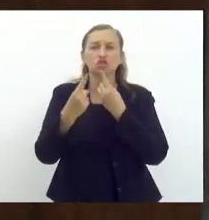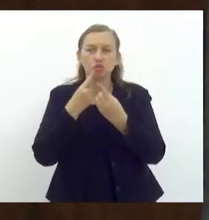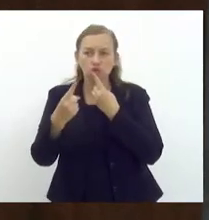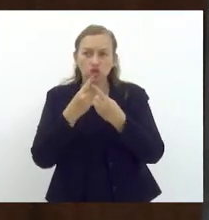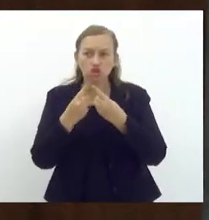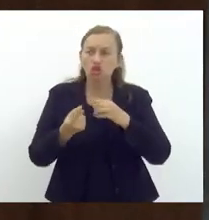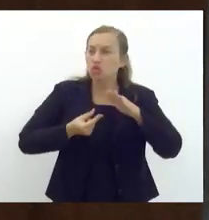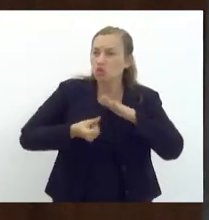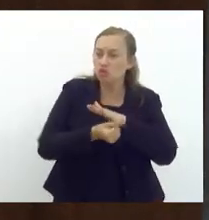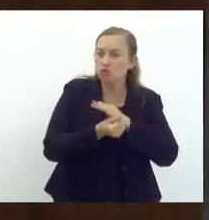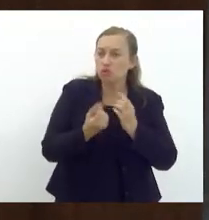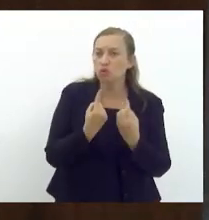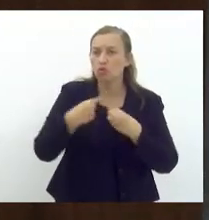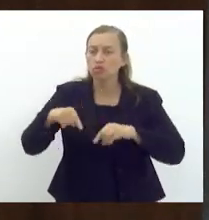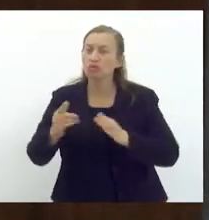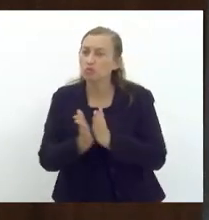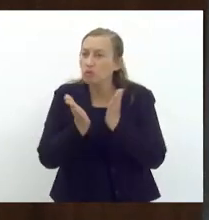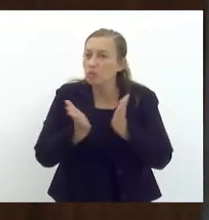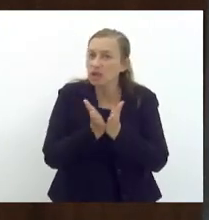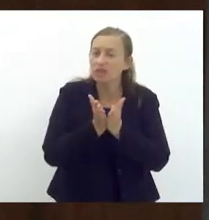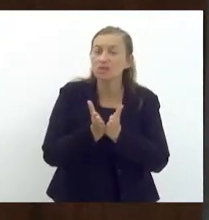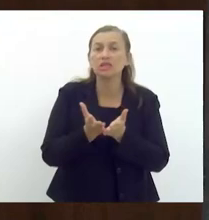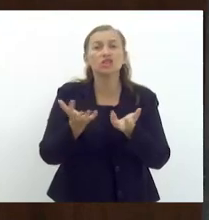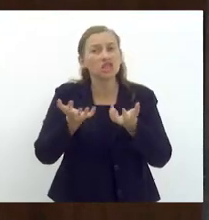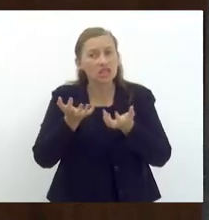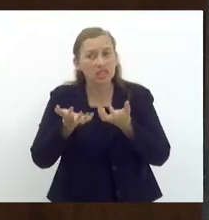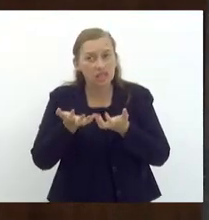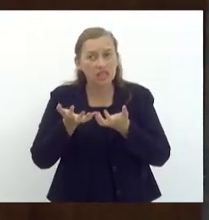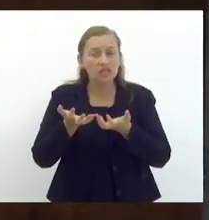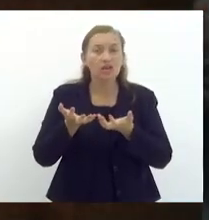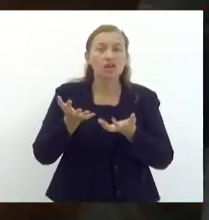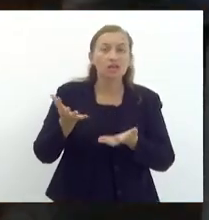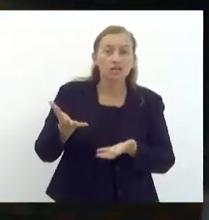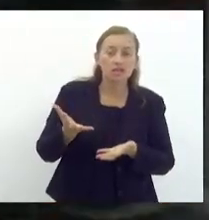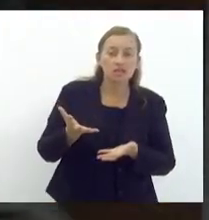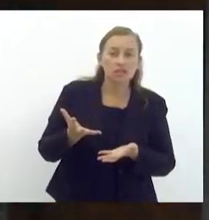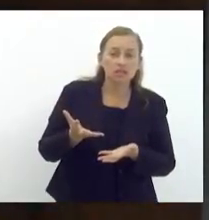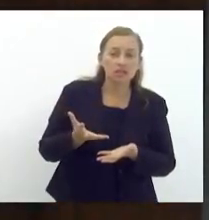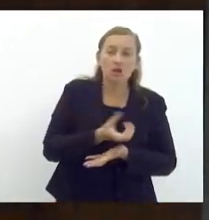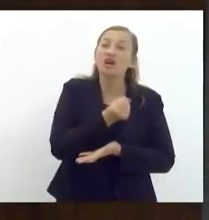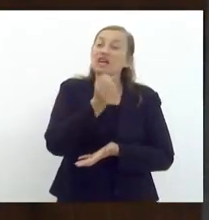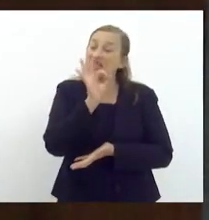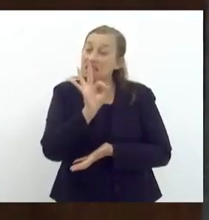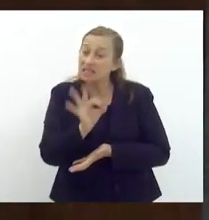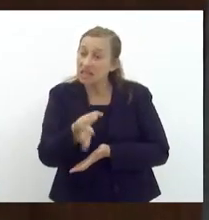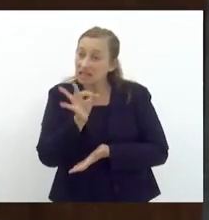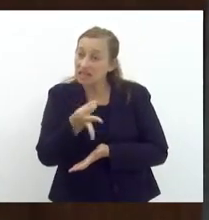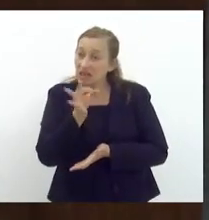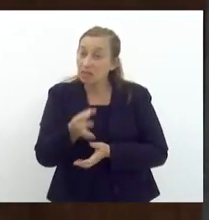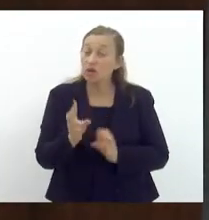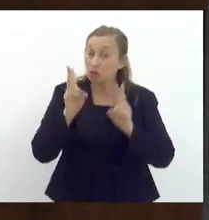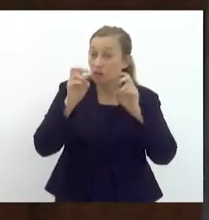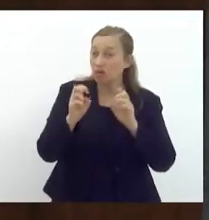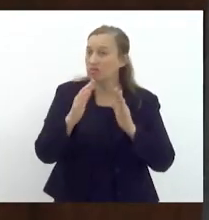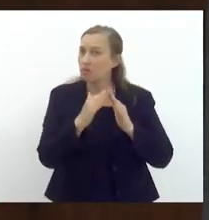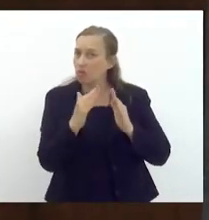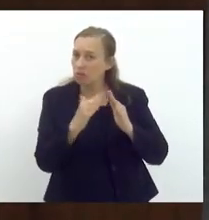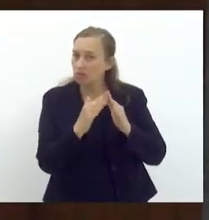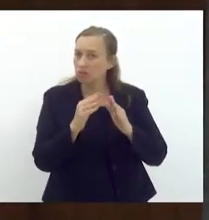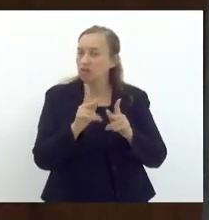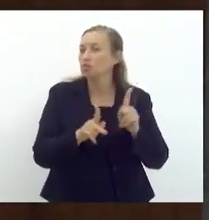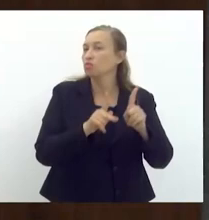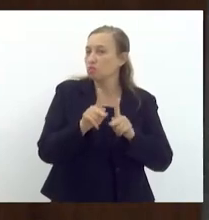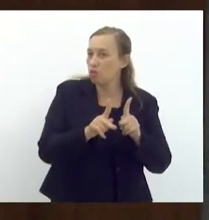o fundo Estadual de combate à pobreza o que nós queríamos salvar guardar efetivamente era a questão da Habitação Popular